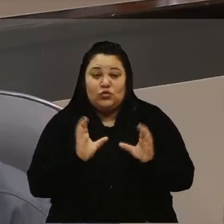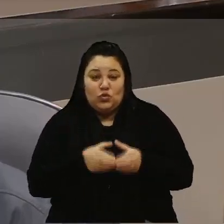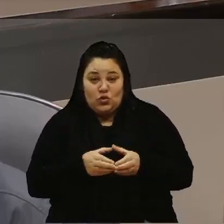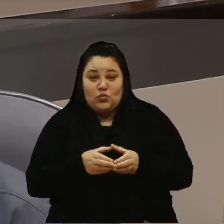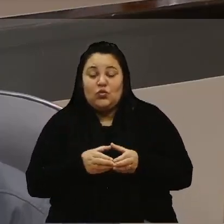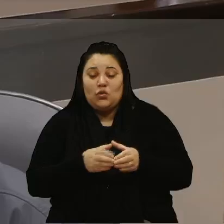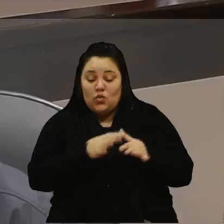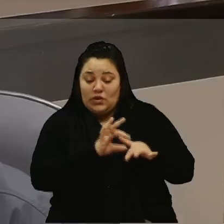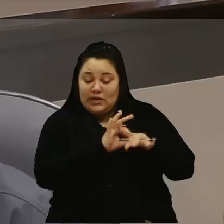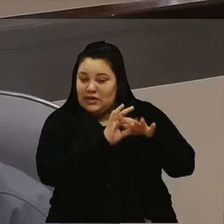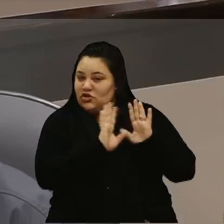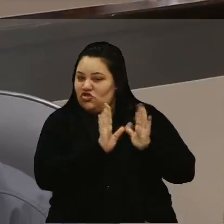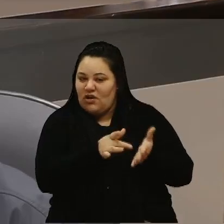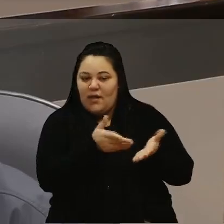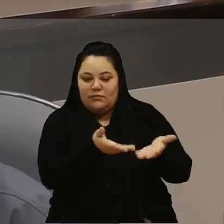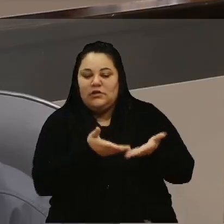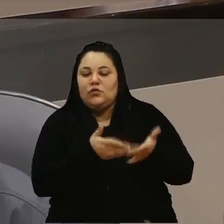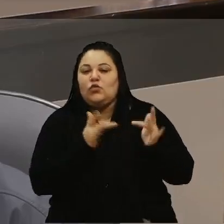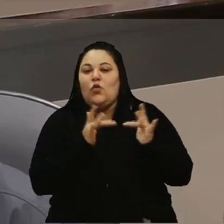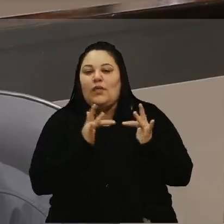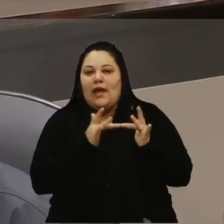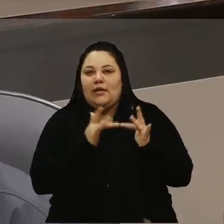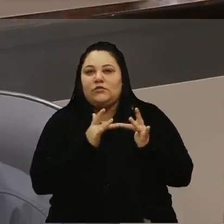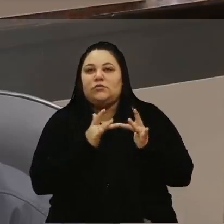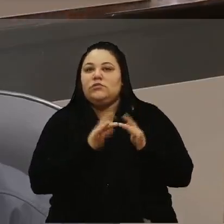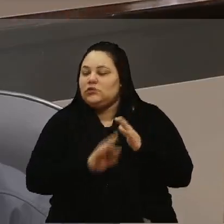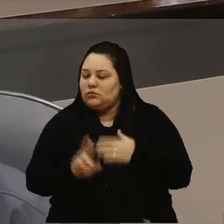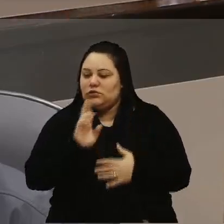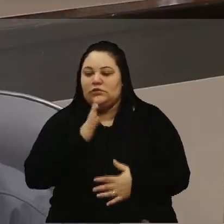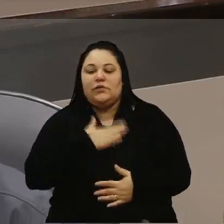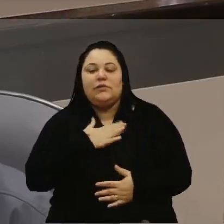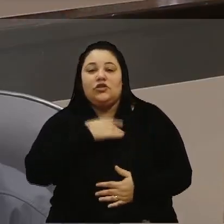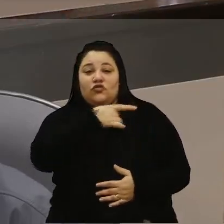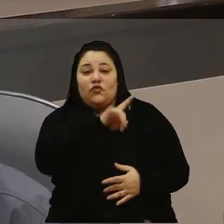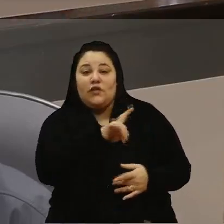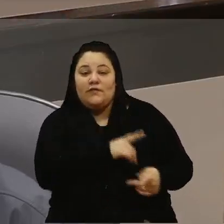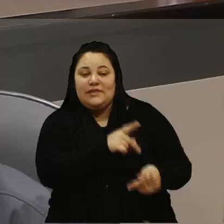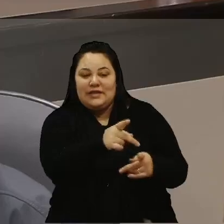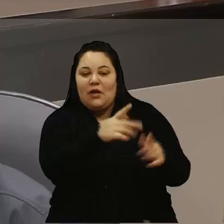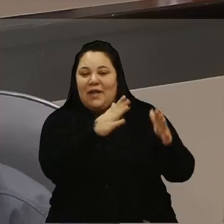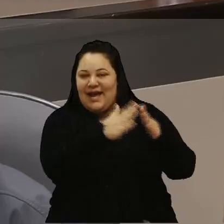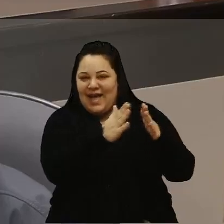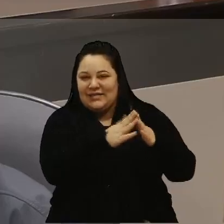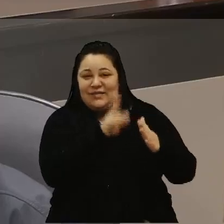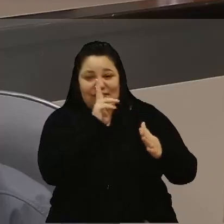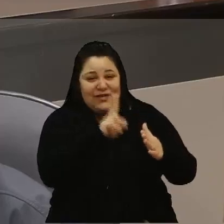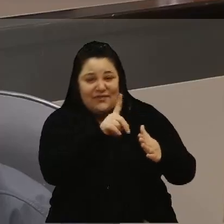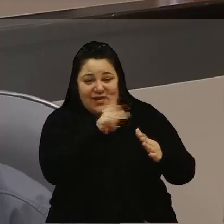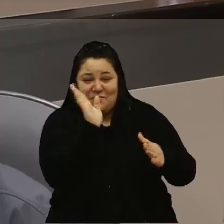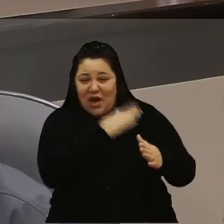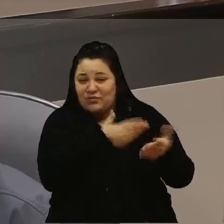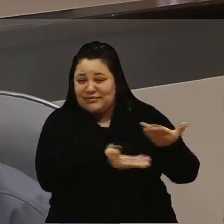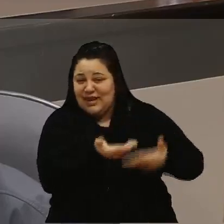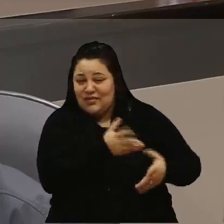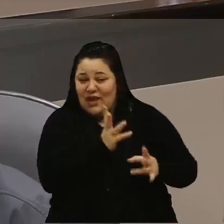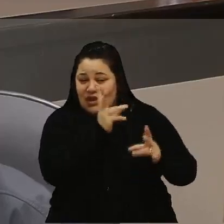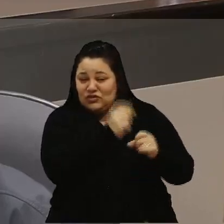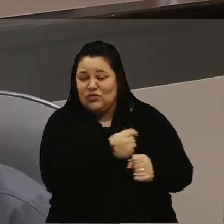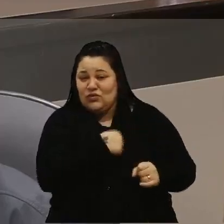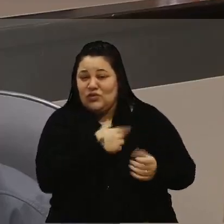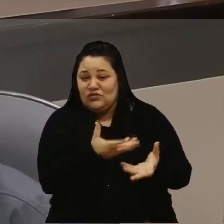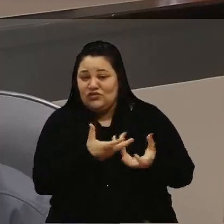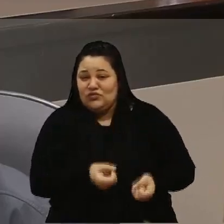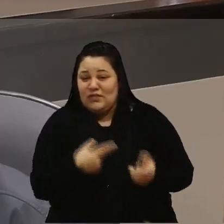nos passou ali o contato do pessoal e logo eles me retornaram. A gente foi numa ocorrência de maus tratos lá, uma denúncia onde eu recebi no Instagram, e